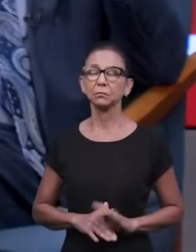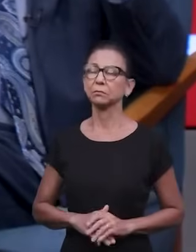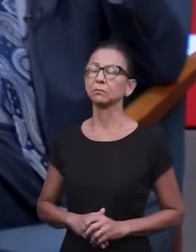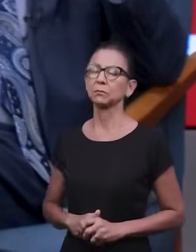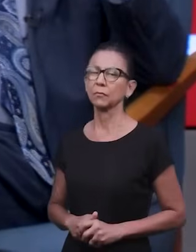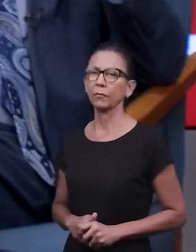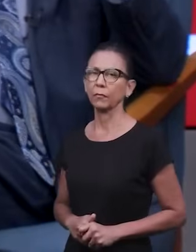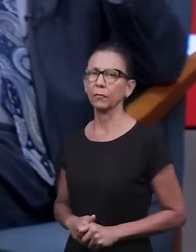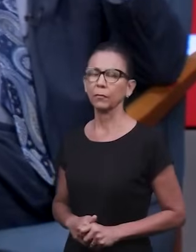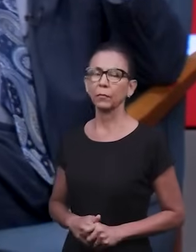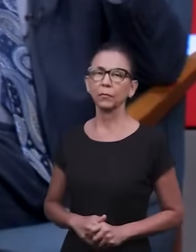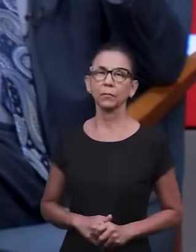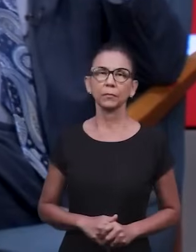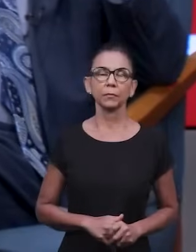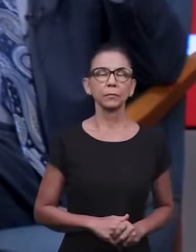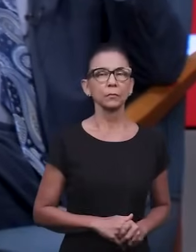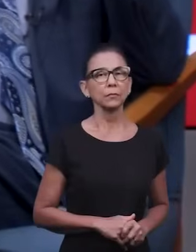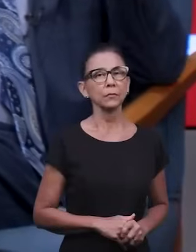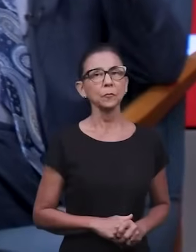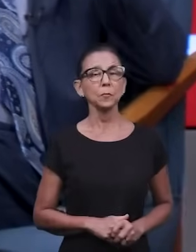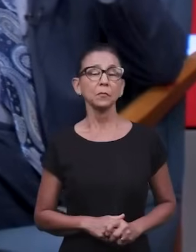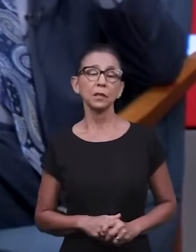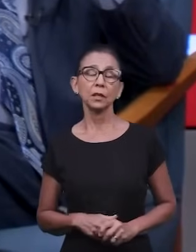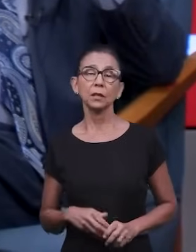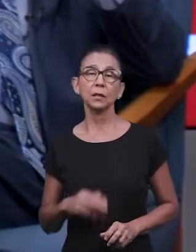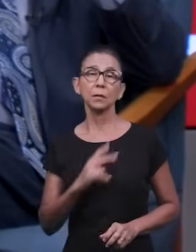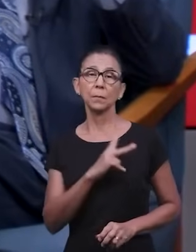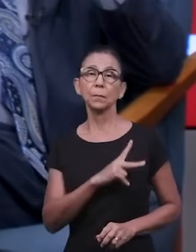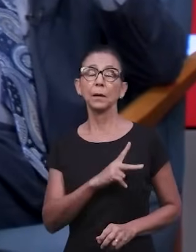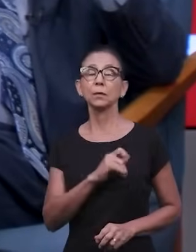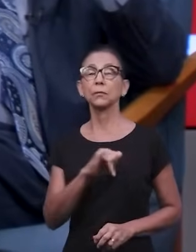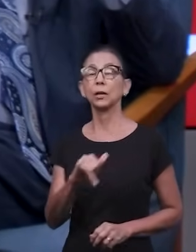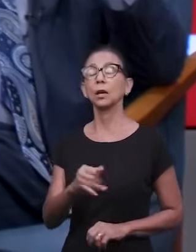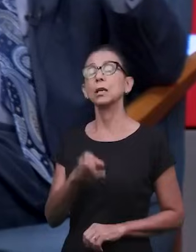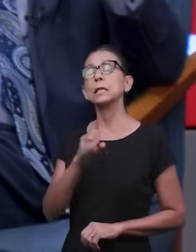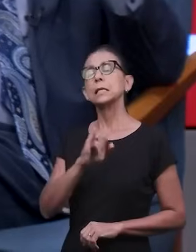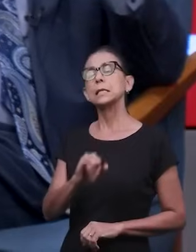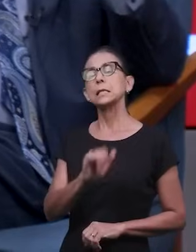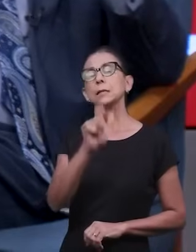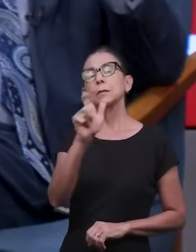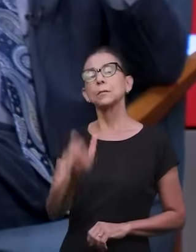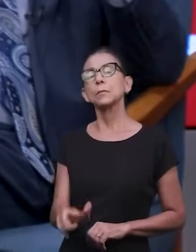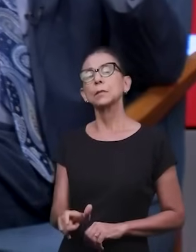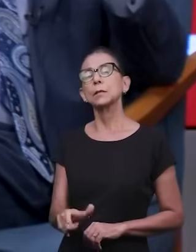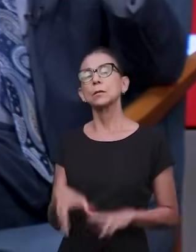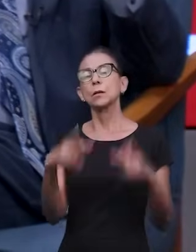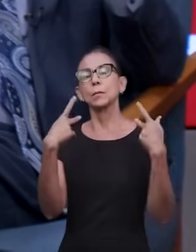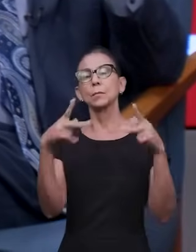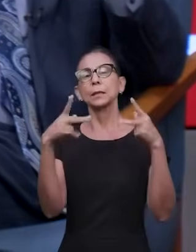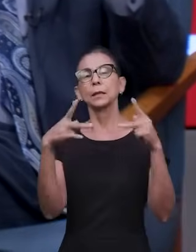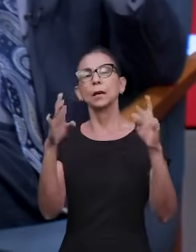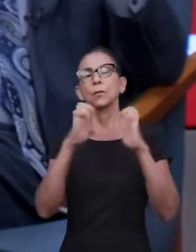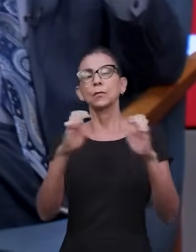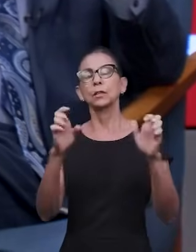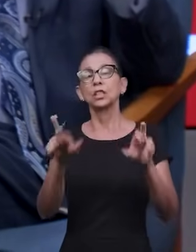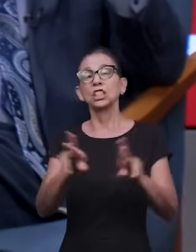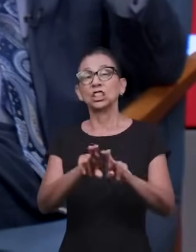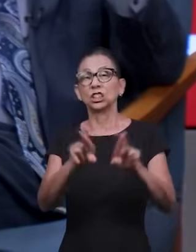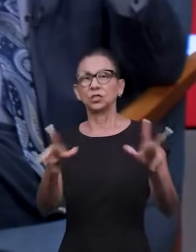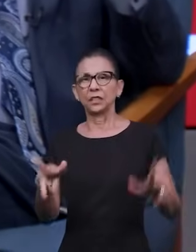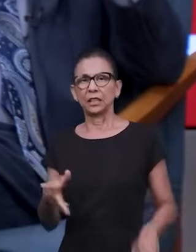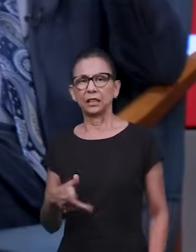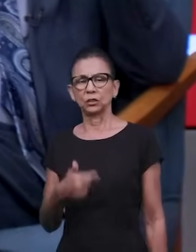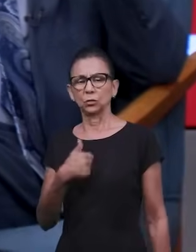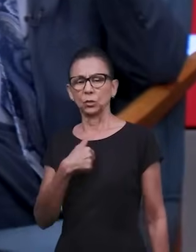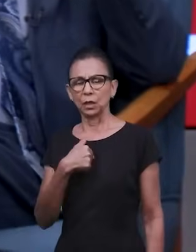ele chega a dizer que se alguém pregar um evangelho diferente do que ele pregou